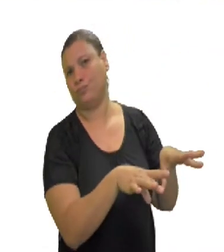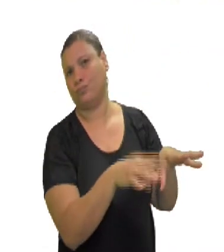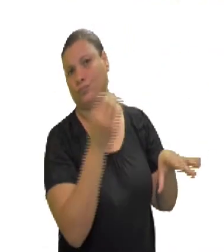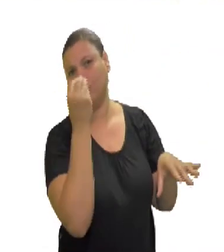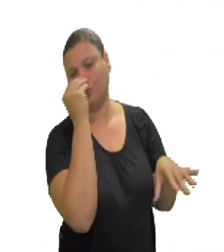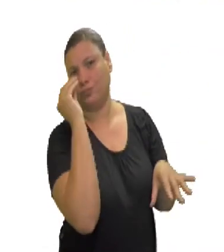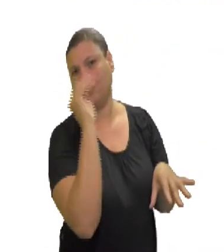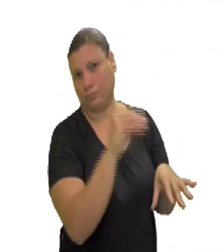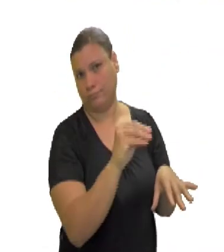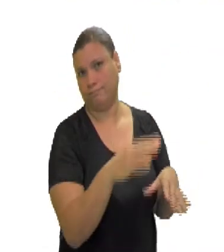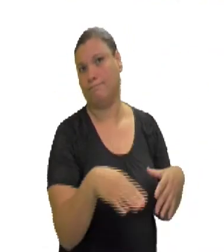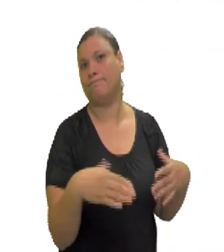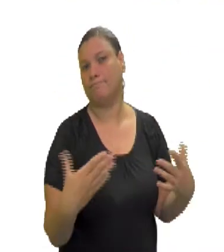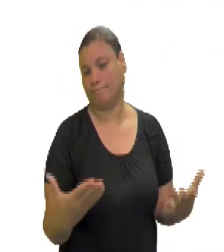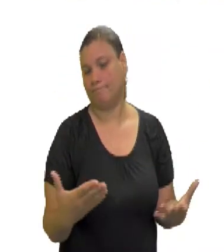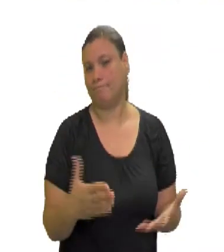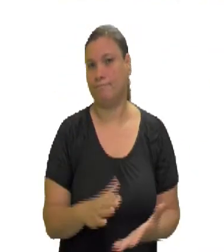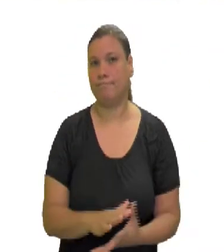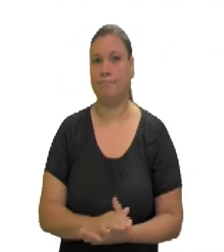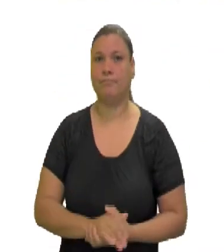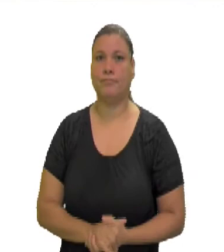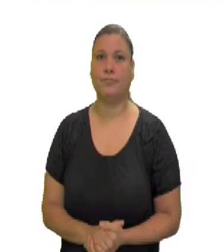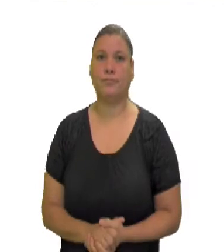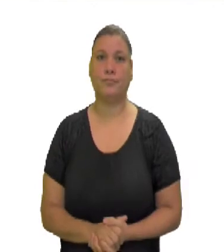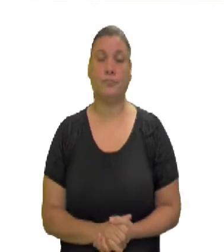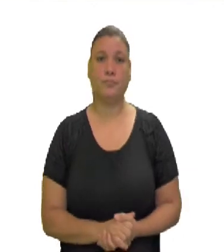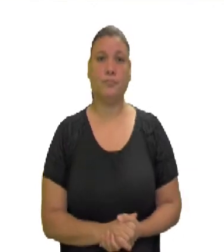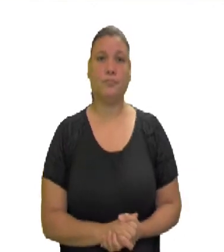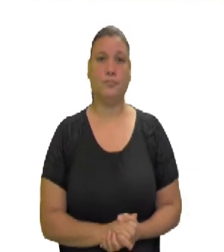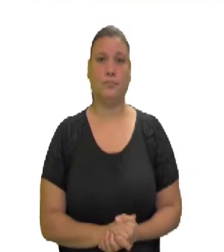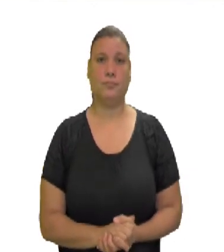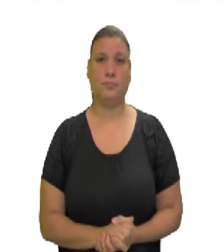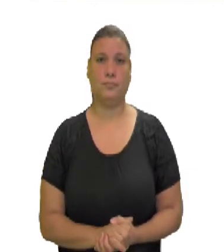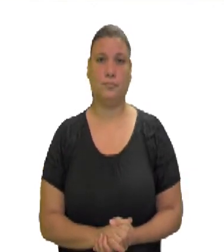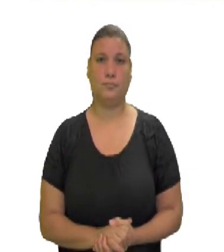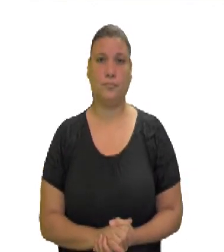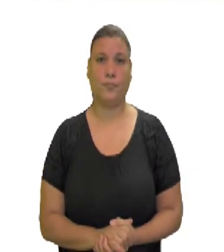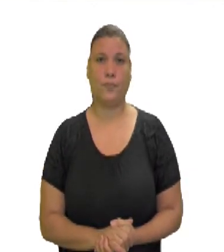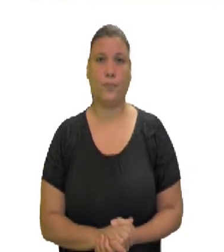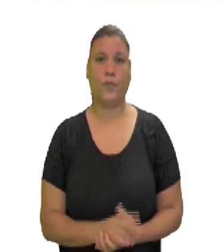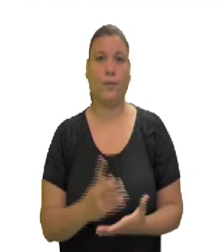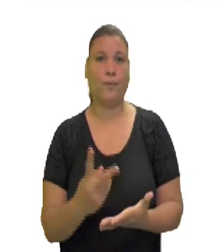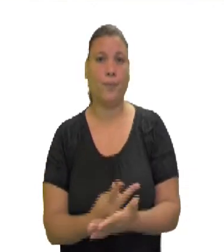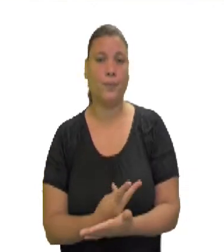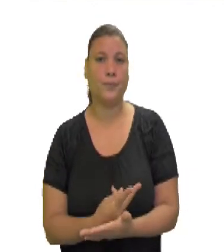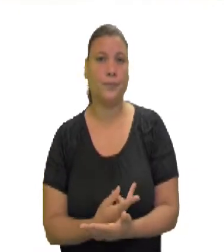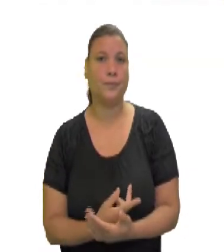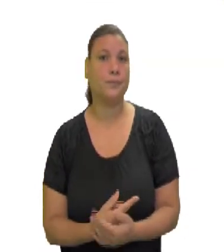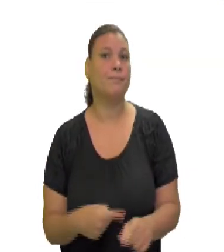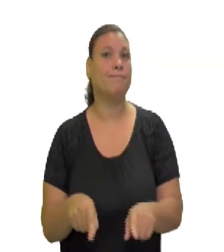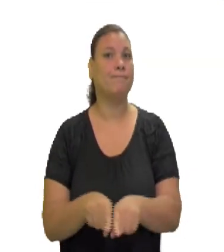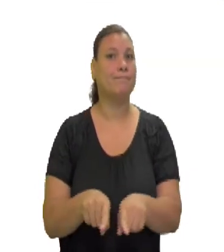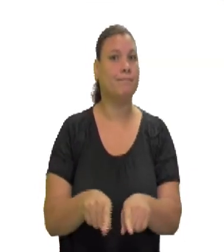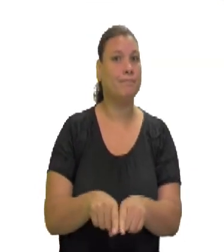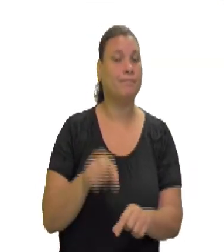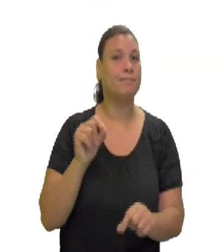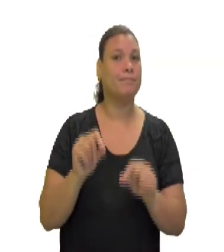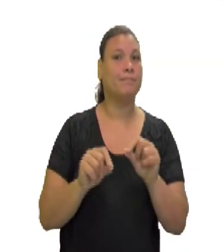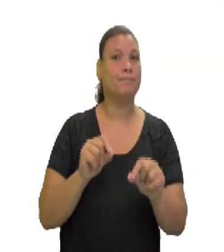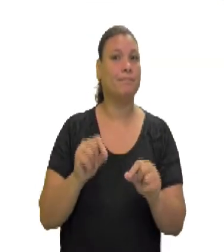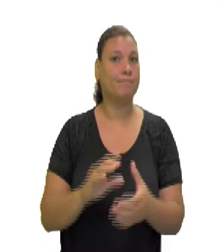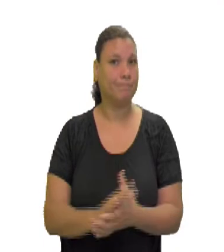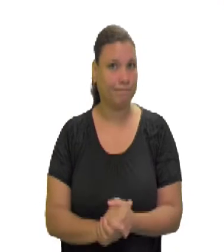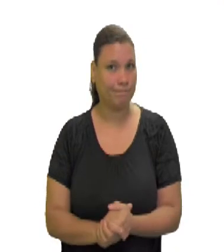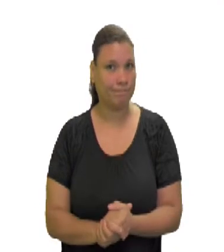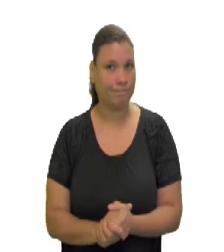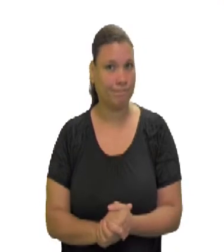da mineração aqui no Brasil. E aí veio então a parte do ouro de aluvião.